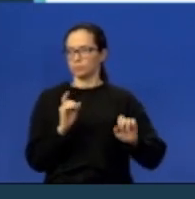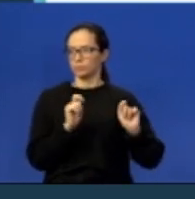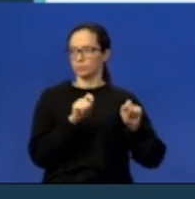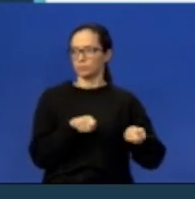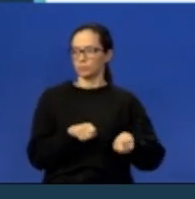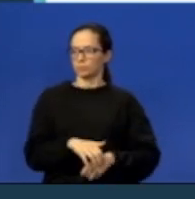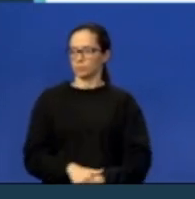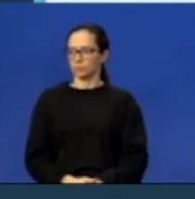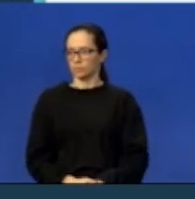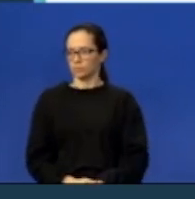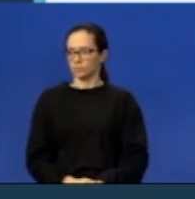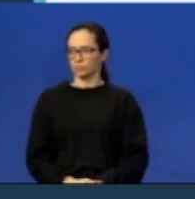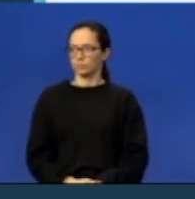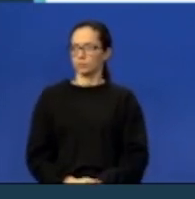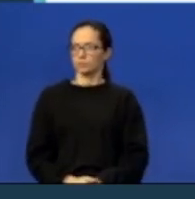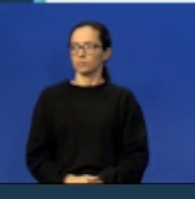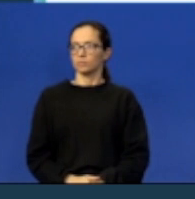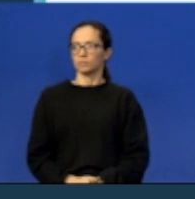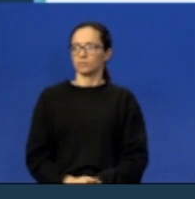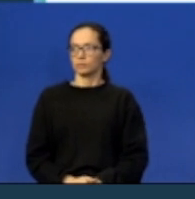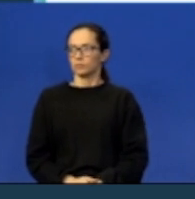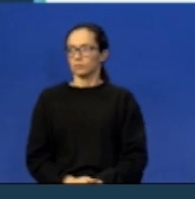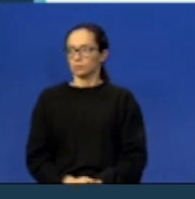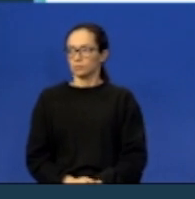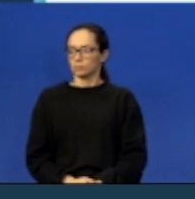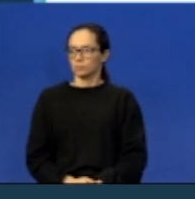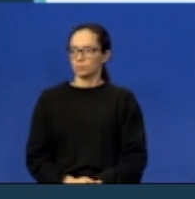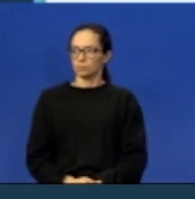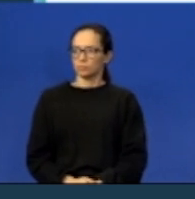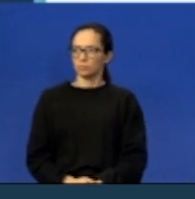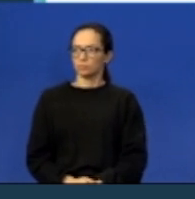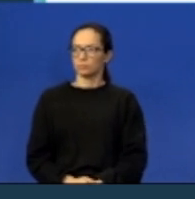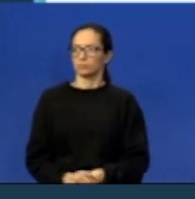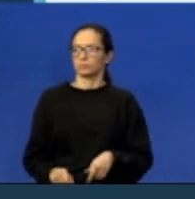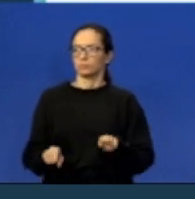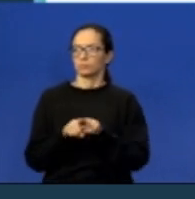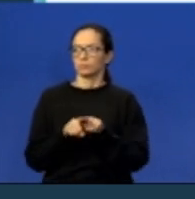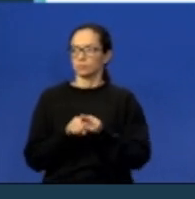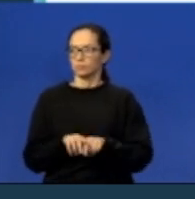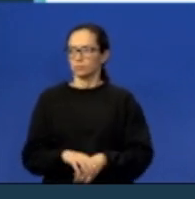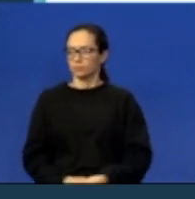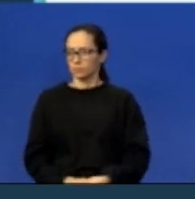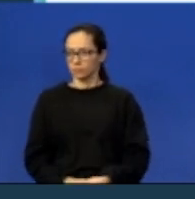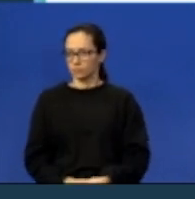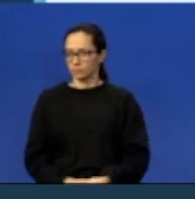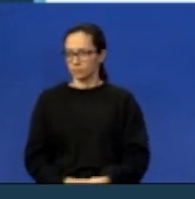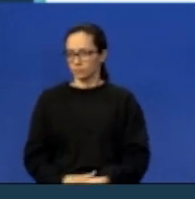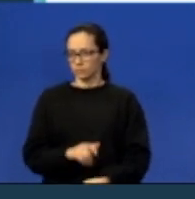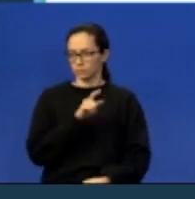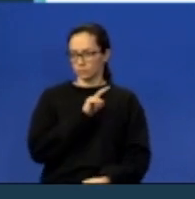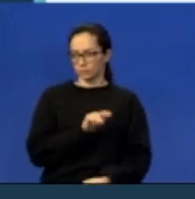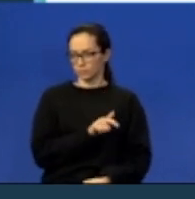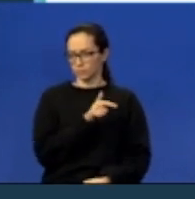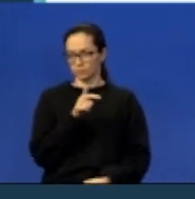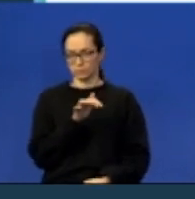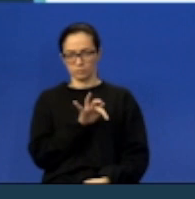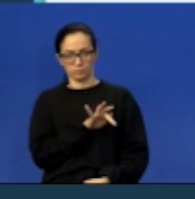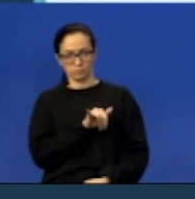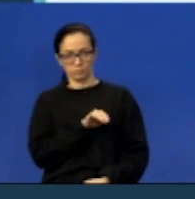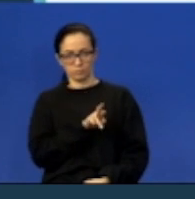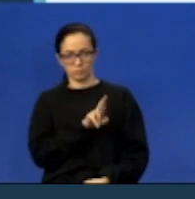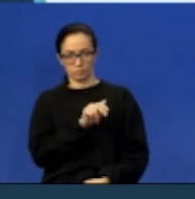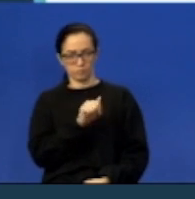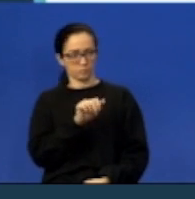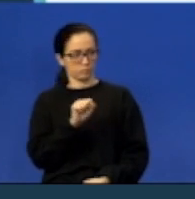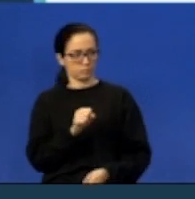esquerdo. Nós também temos, ao final do feixe de His, as fibras de Purkinje, que são fibras muito finas que se